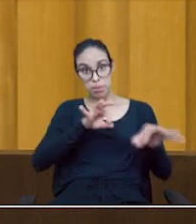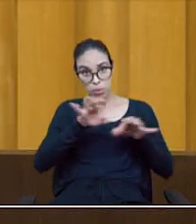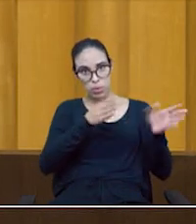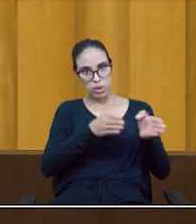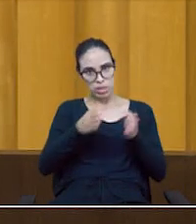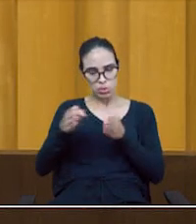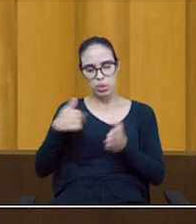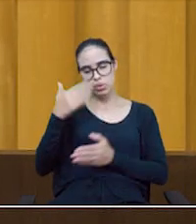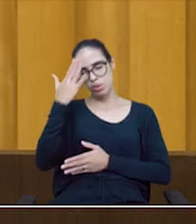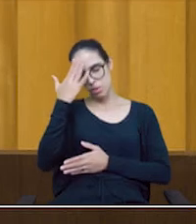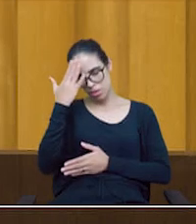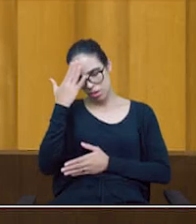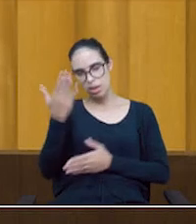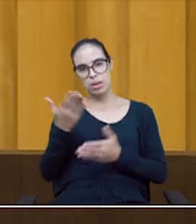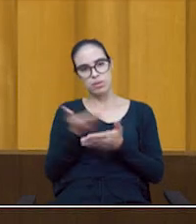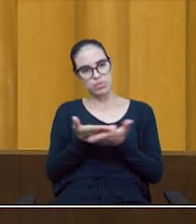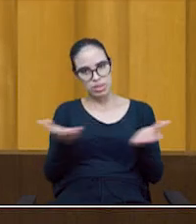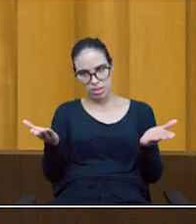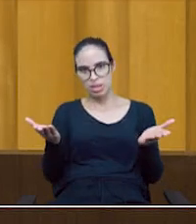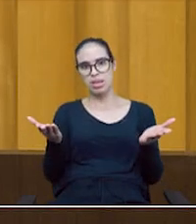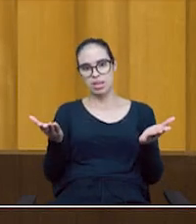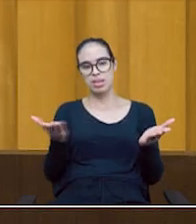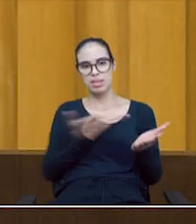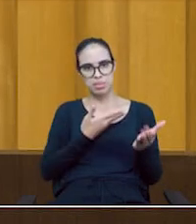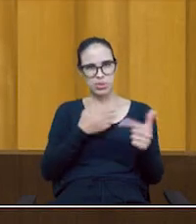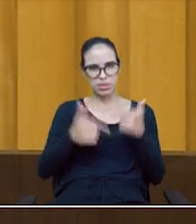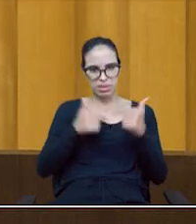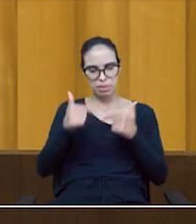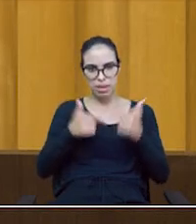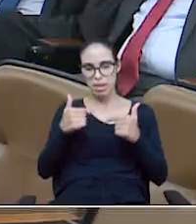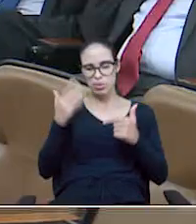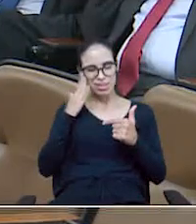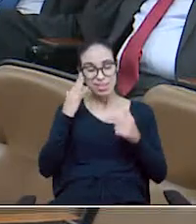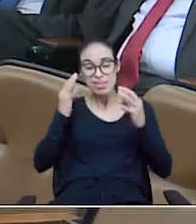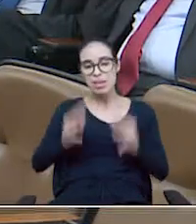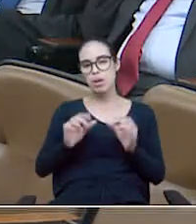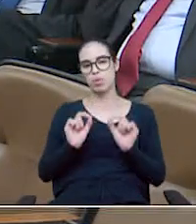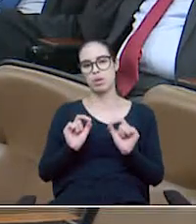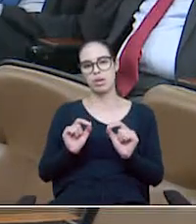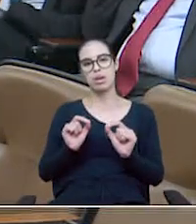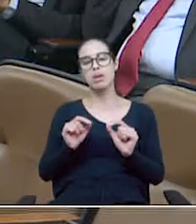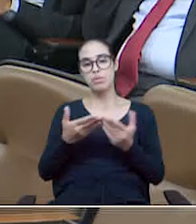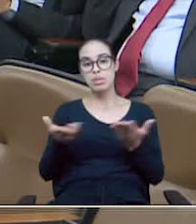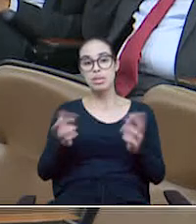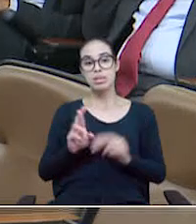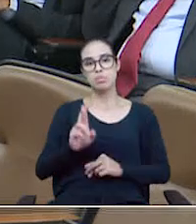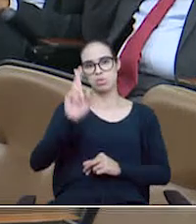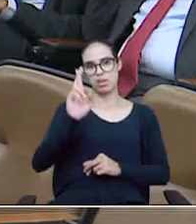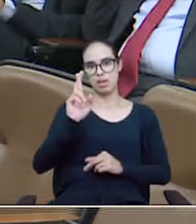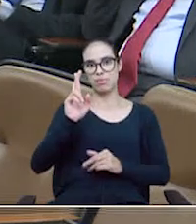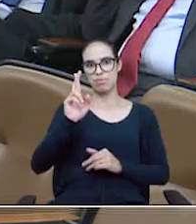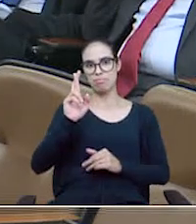todos os nossos colegas, todas as nossas colegas, que têm a incumbência, ou que virão a ter, no